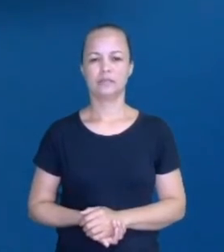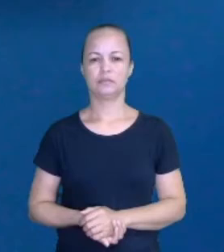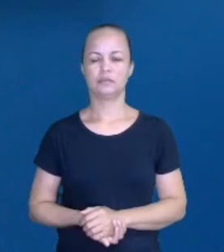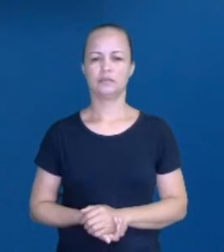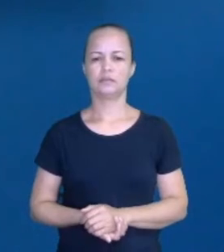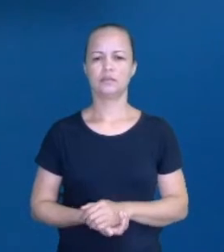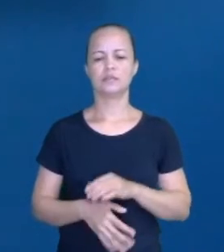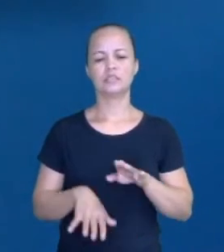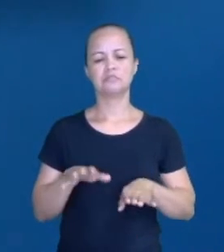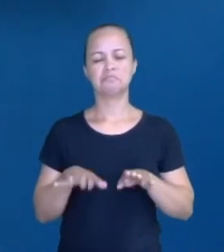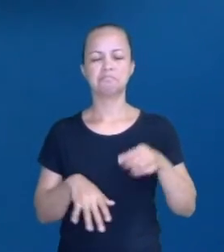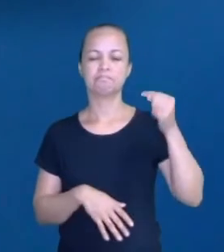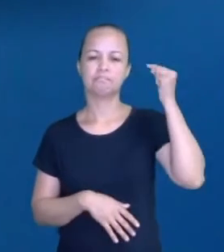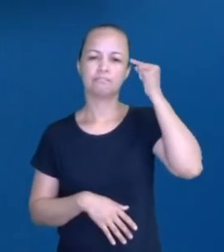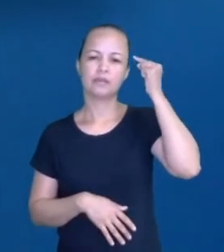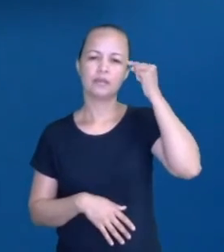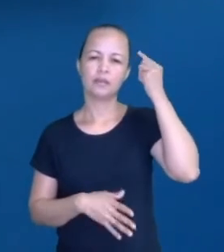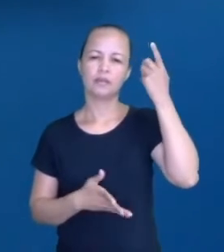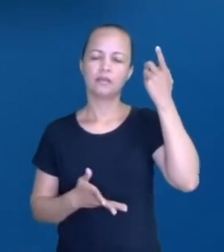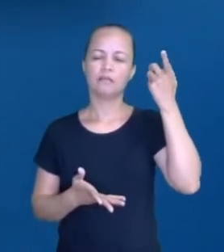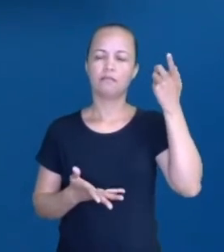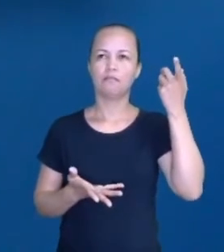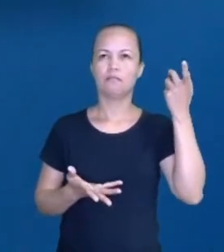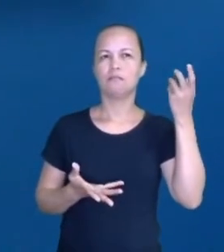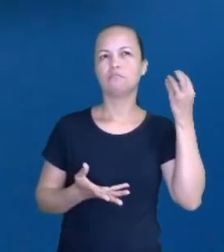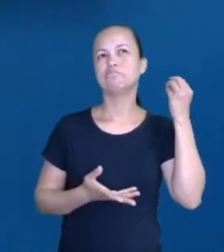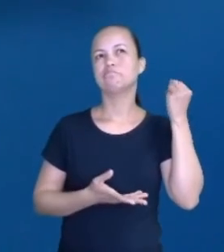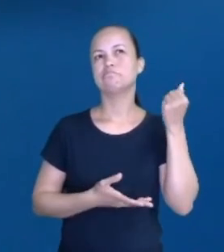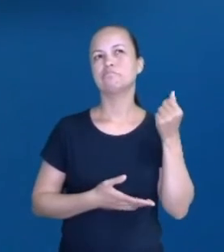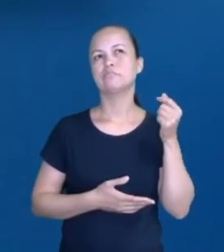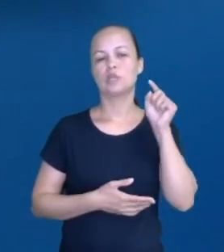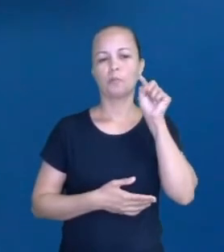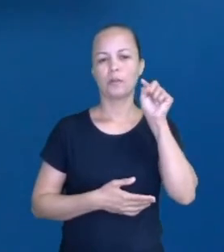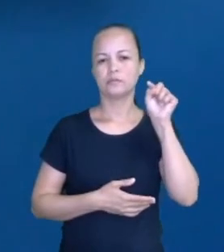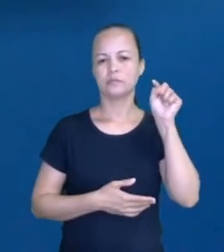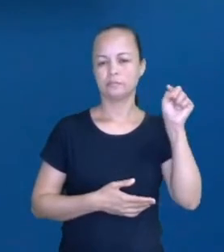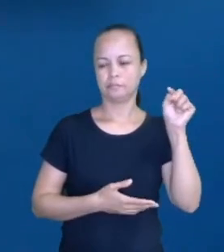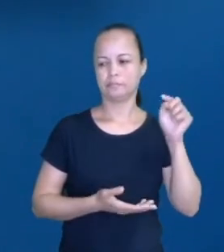Às vezes, fico pensando que... Então, pensamento.